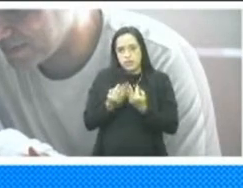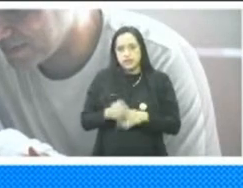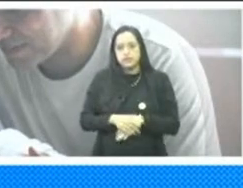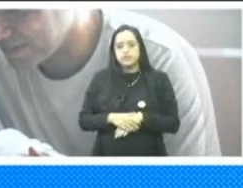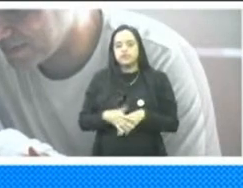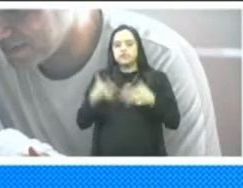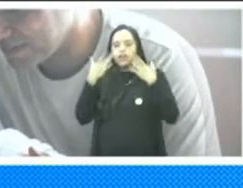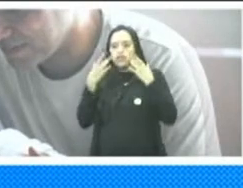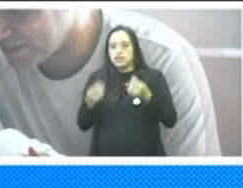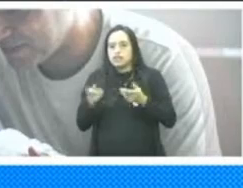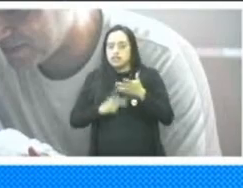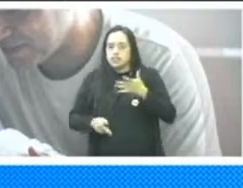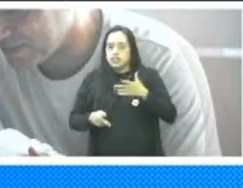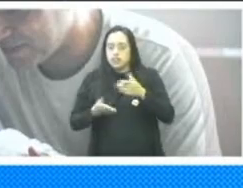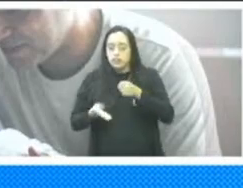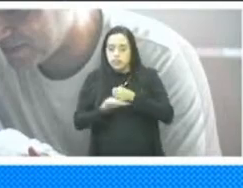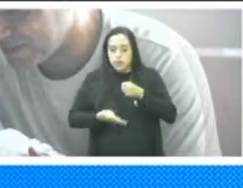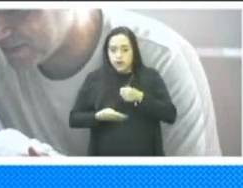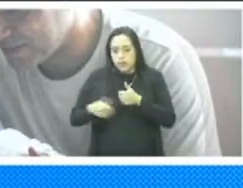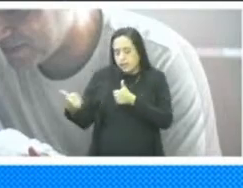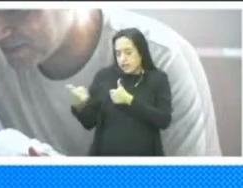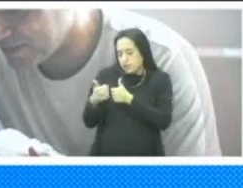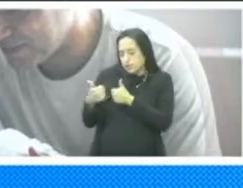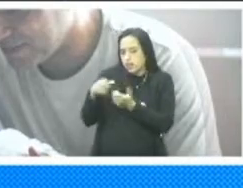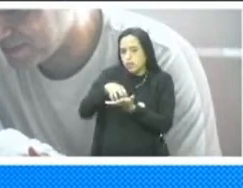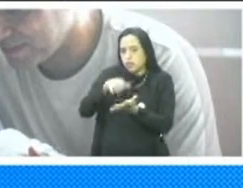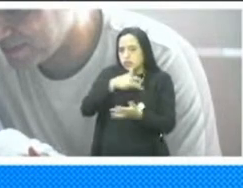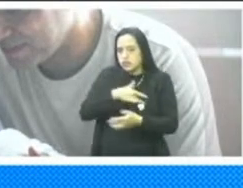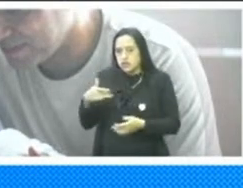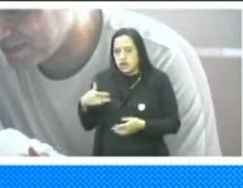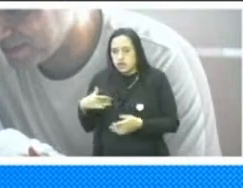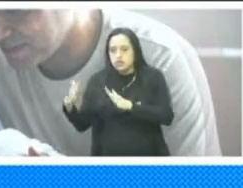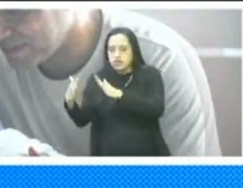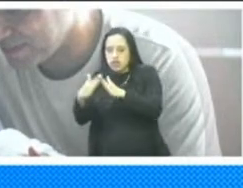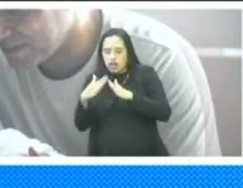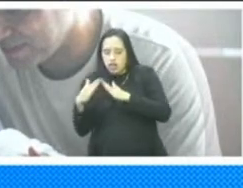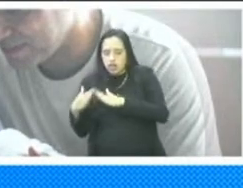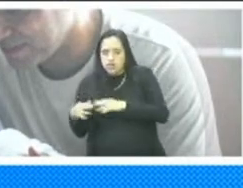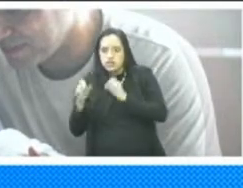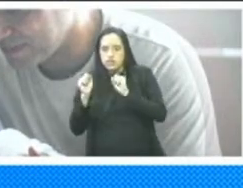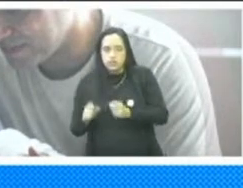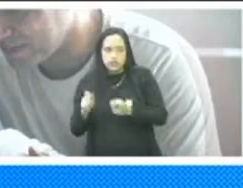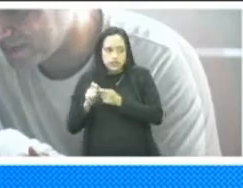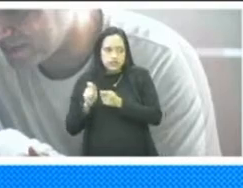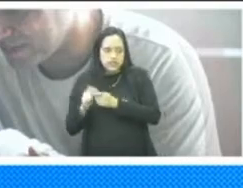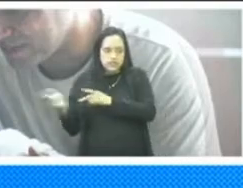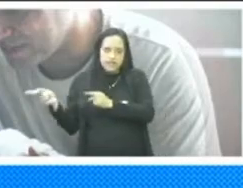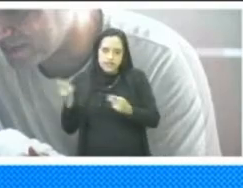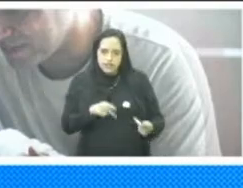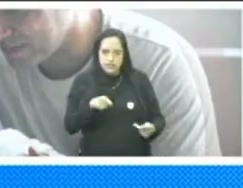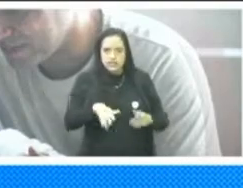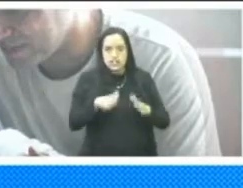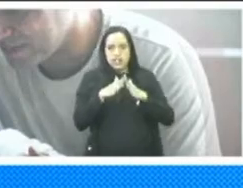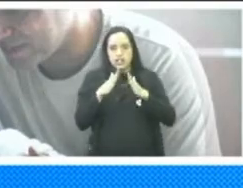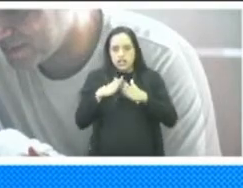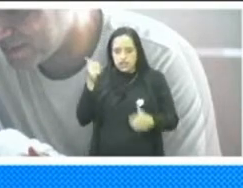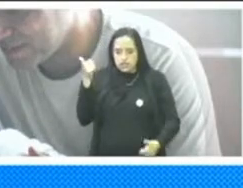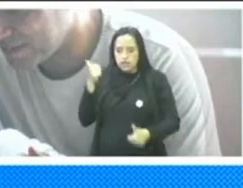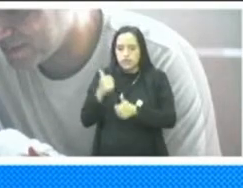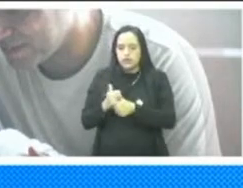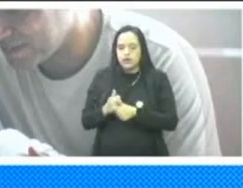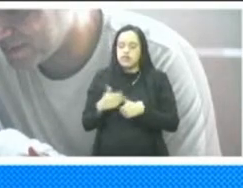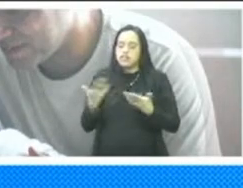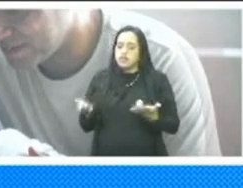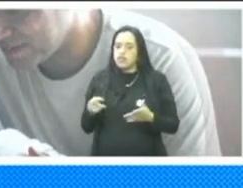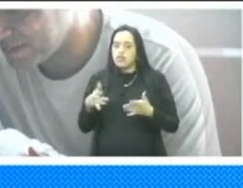atenção primária está mais perto, né, dessa família, do domicílio, pode fazer visitas domiciliares de apoio,